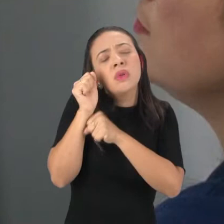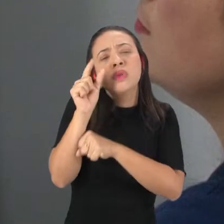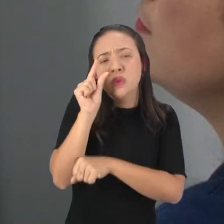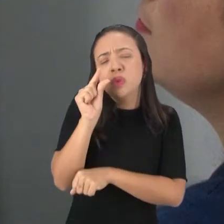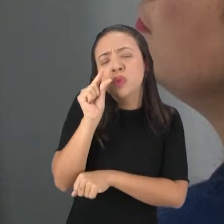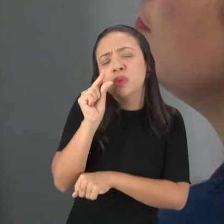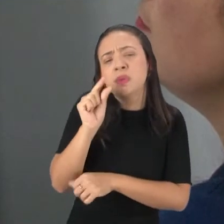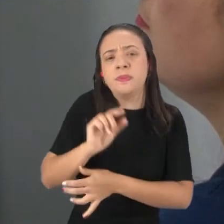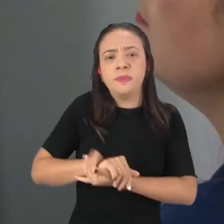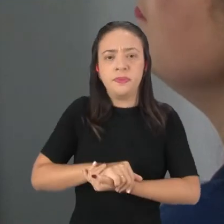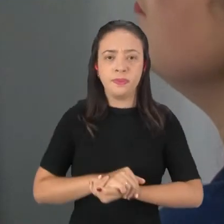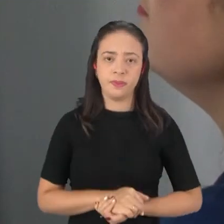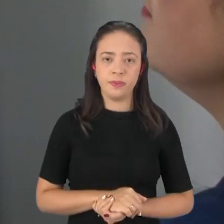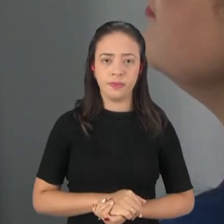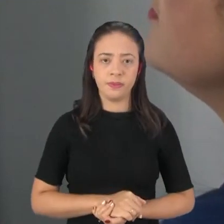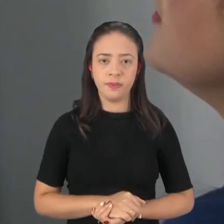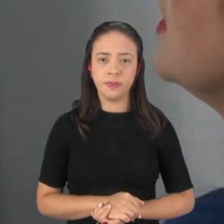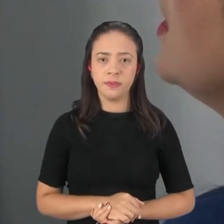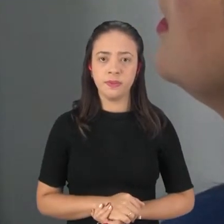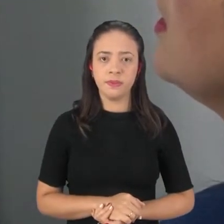muito.